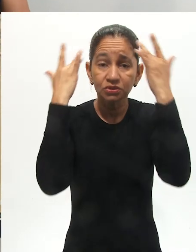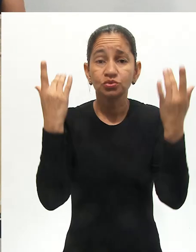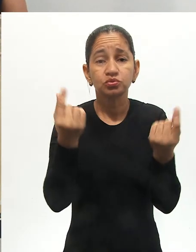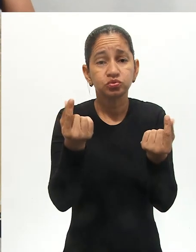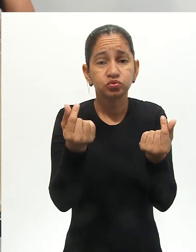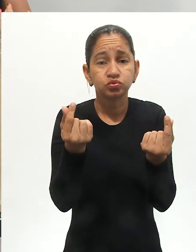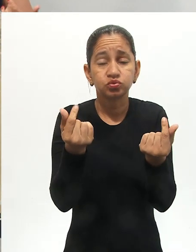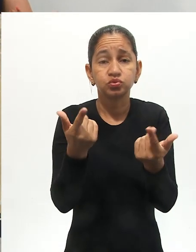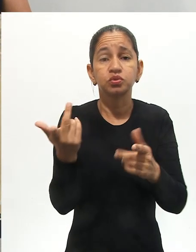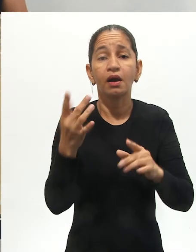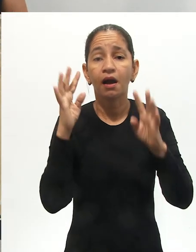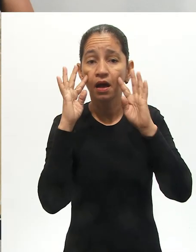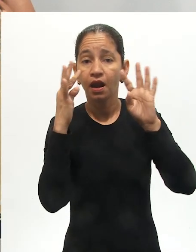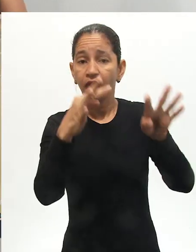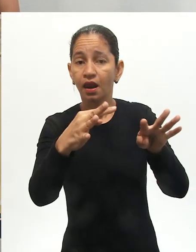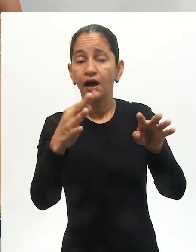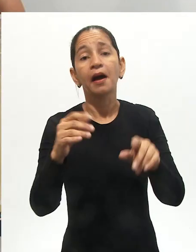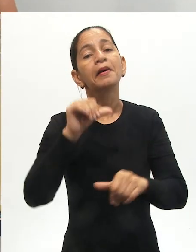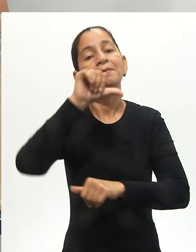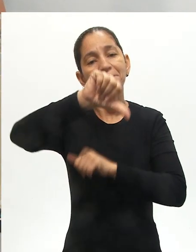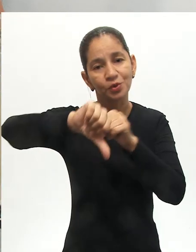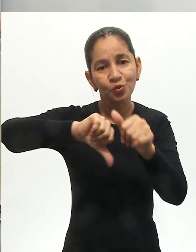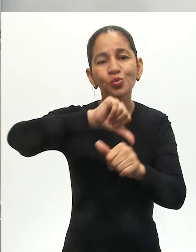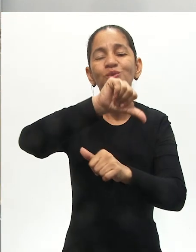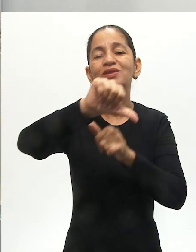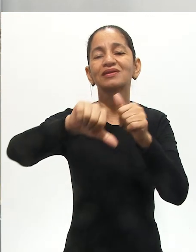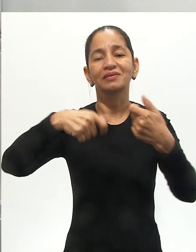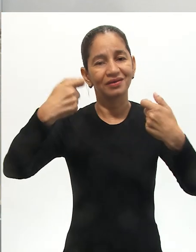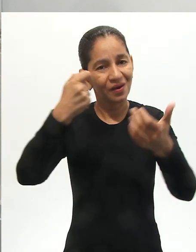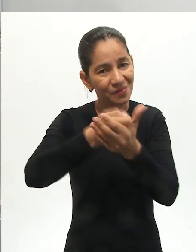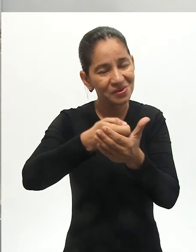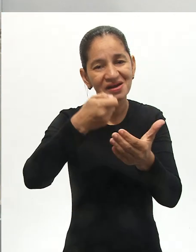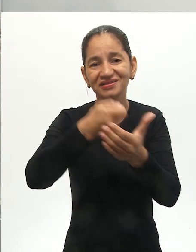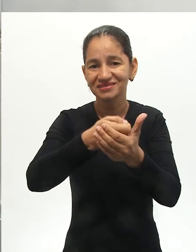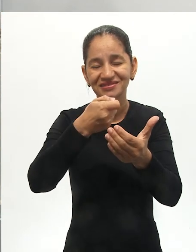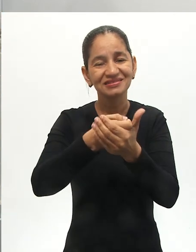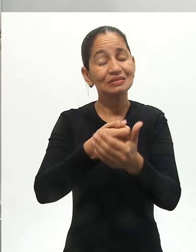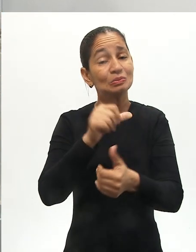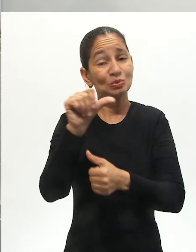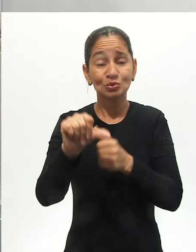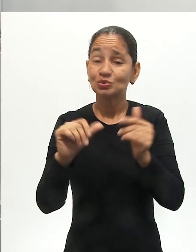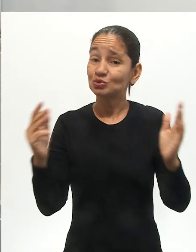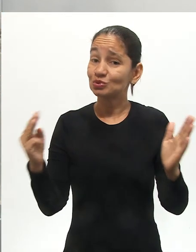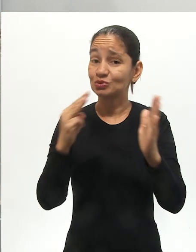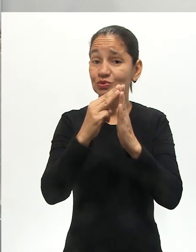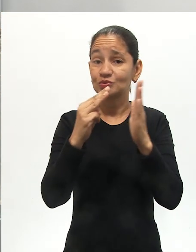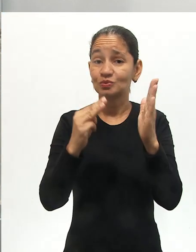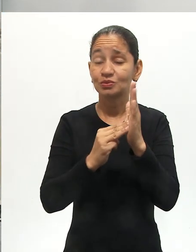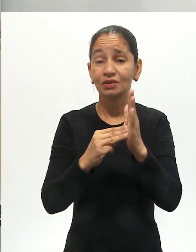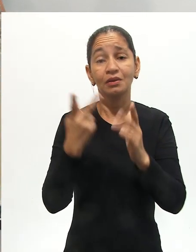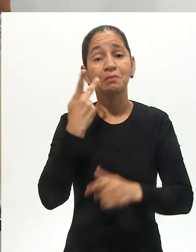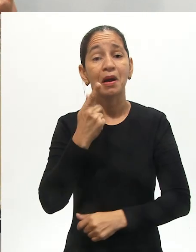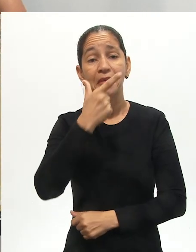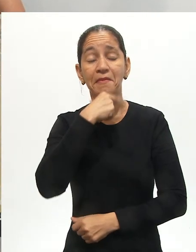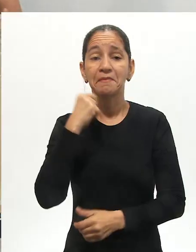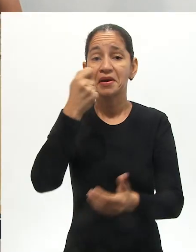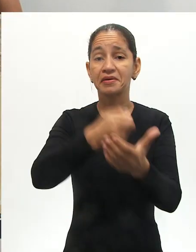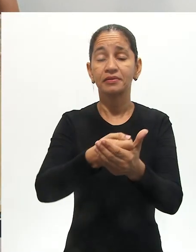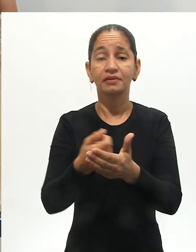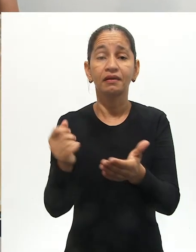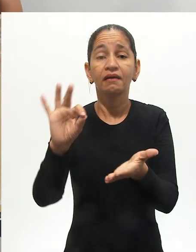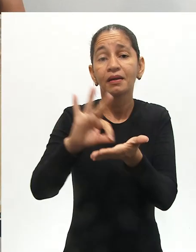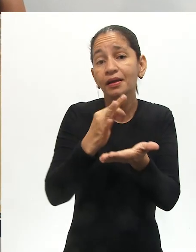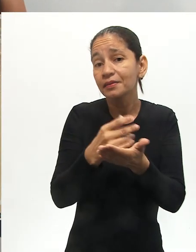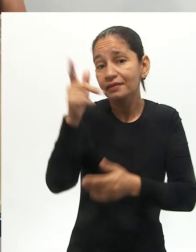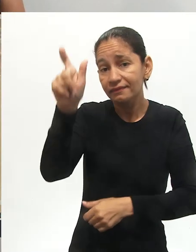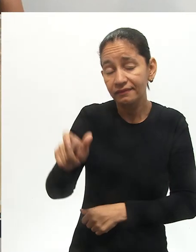continuar atraindo esse público, ela precisou trazer uma mudança de método para que os pais fossem